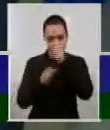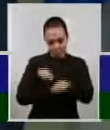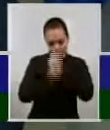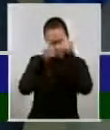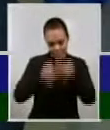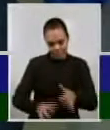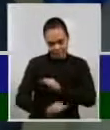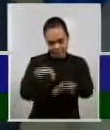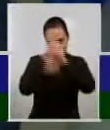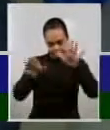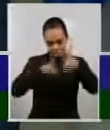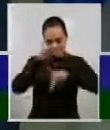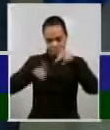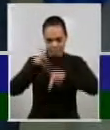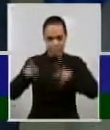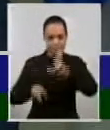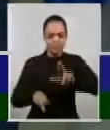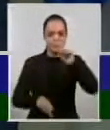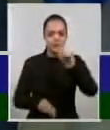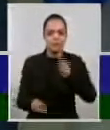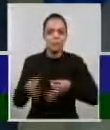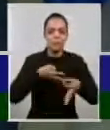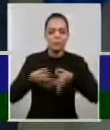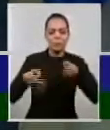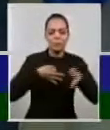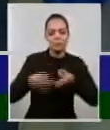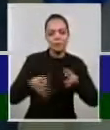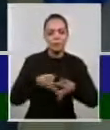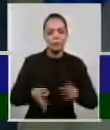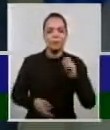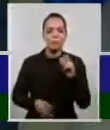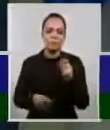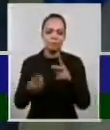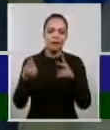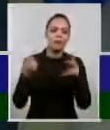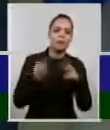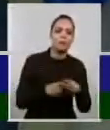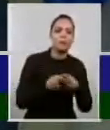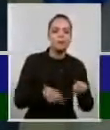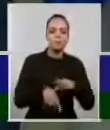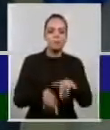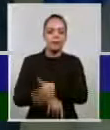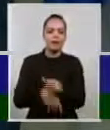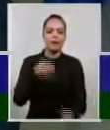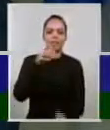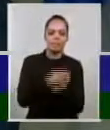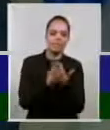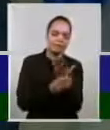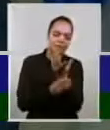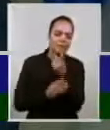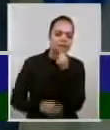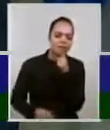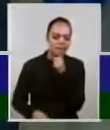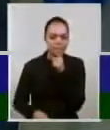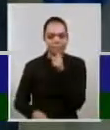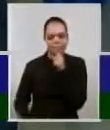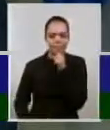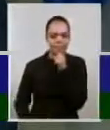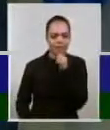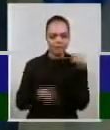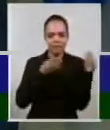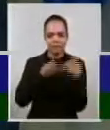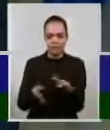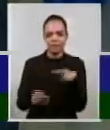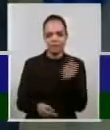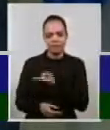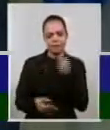à população de Uberlândia que é um projeto para recuperação das nascentes da água que chega